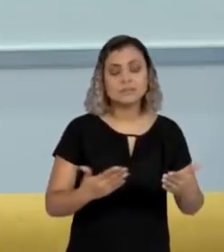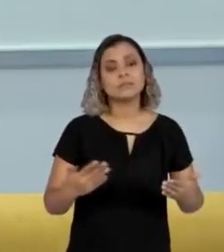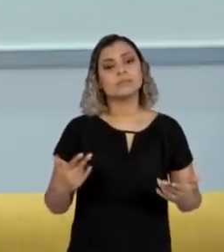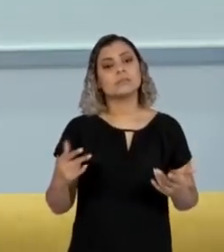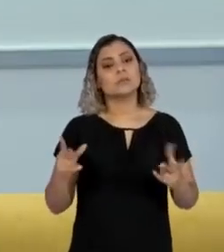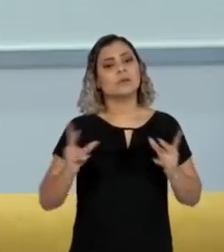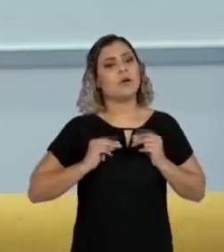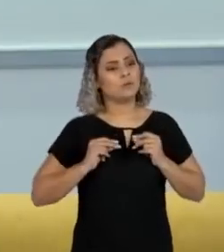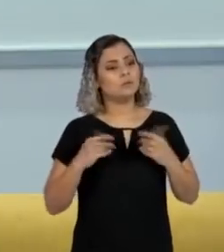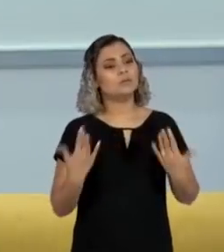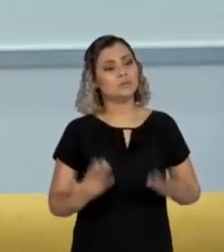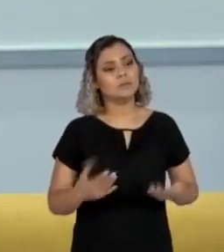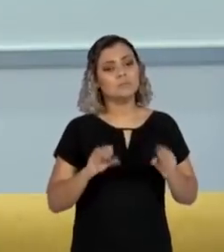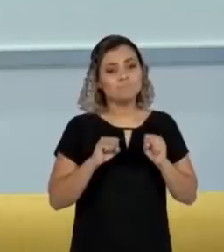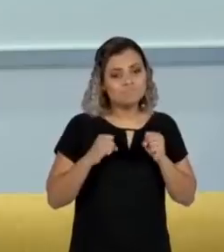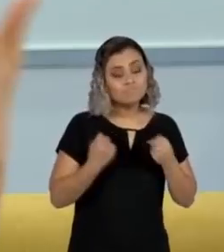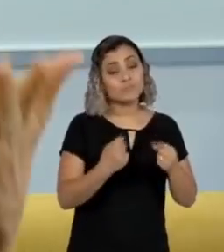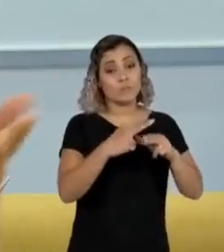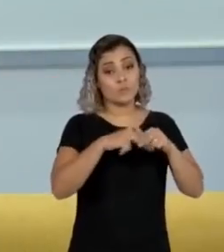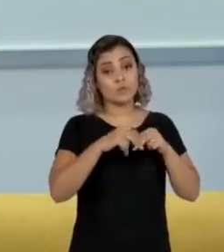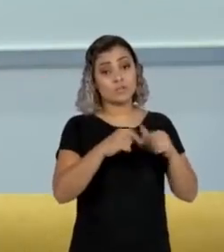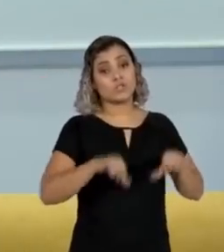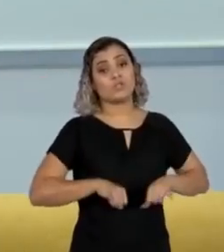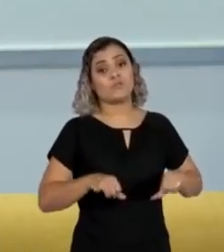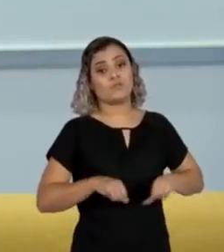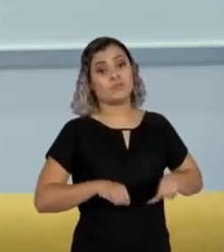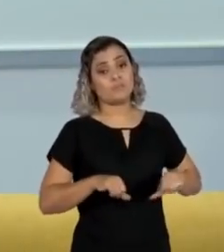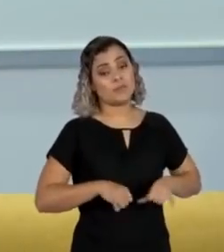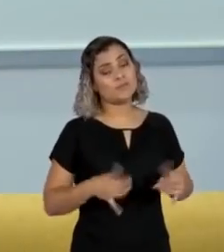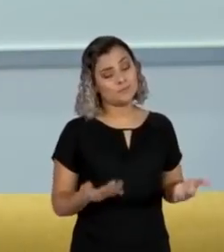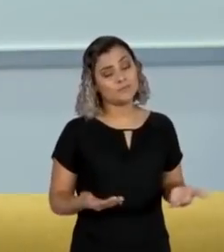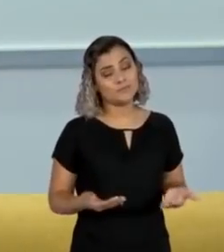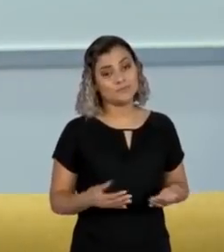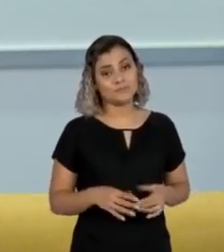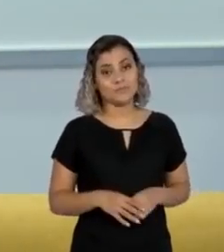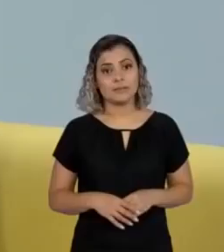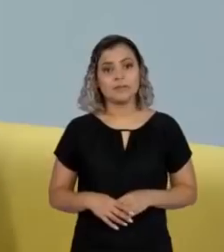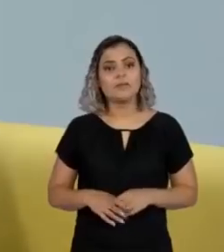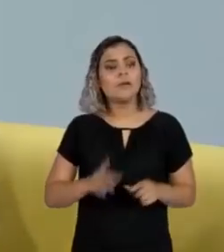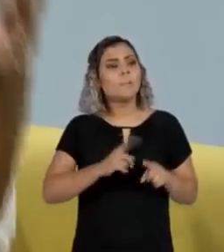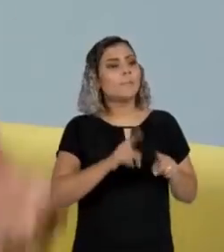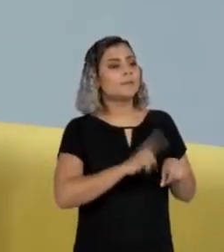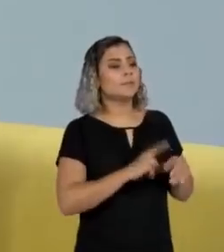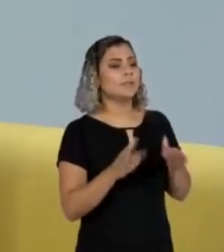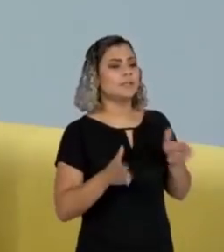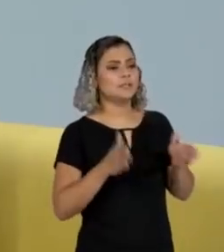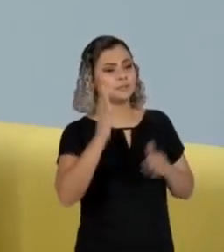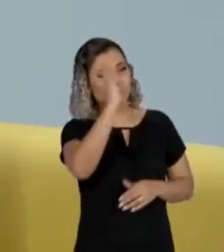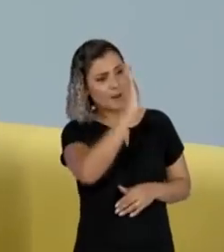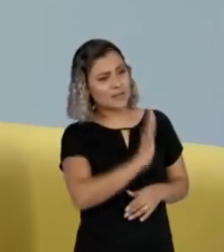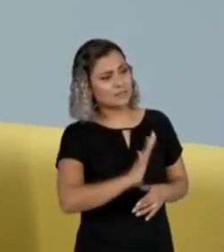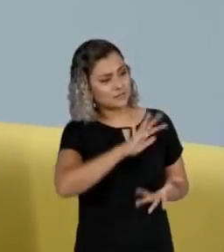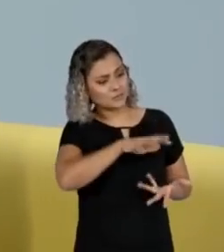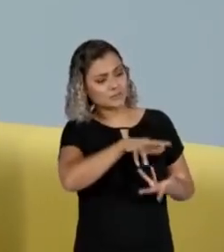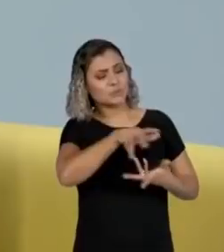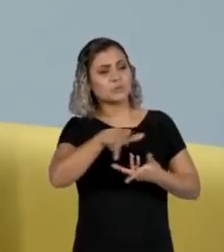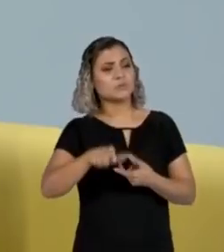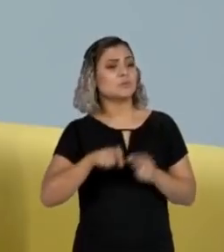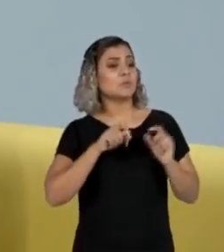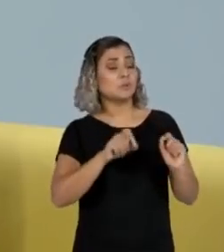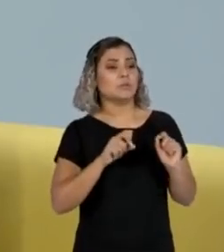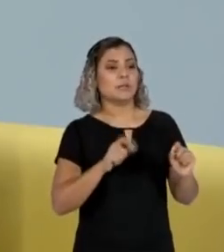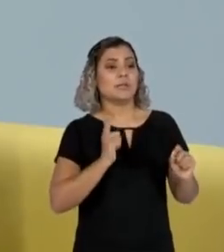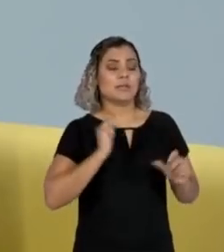né, de busca de resultado. Então, isso vai gerando sofrimento de longo prazo para ele. Esse momento que o Brasil e o mundo inteiro vive, passando